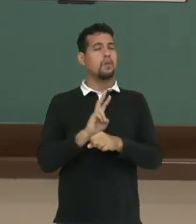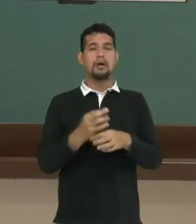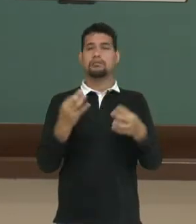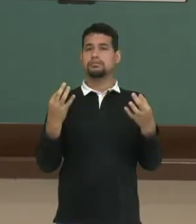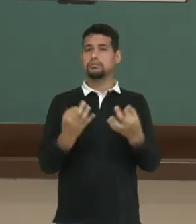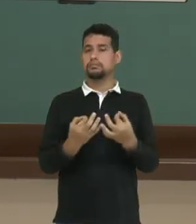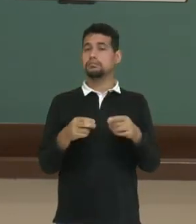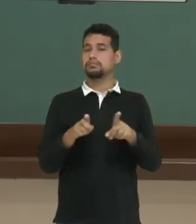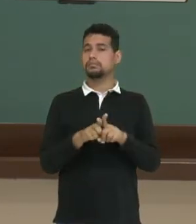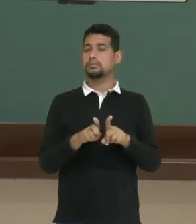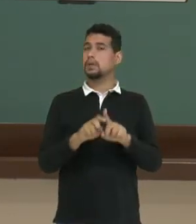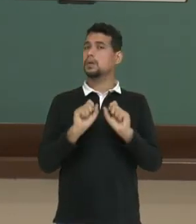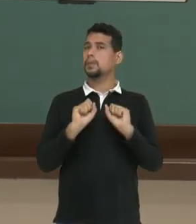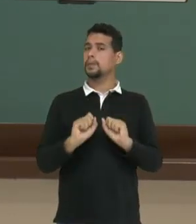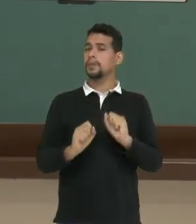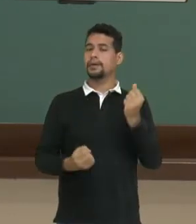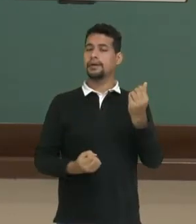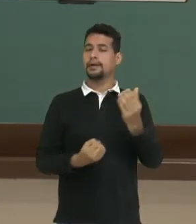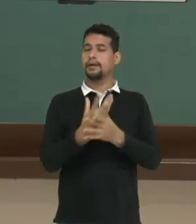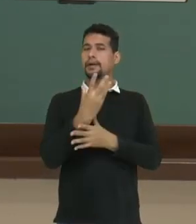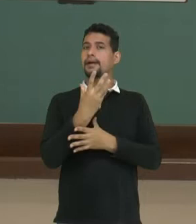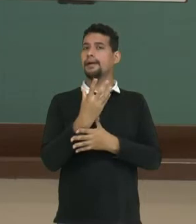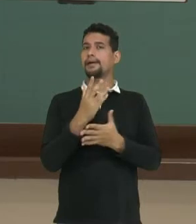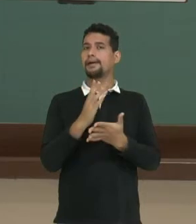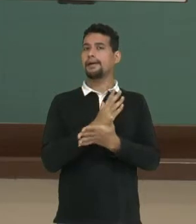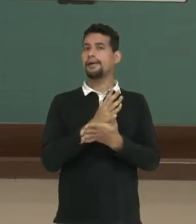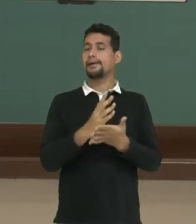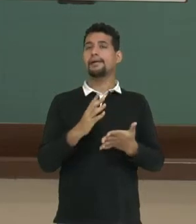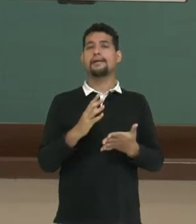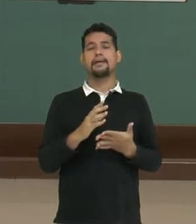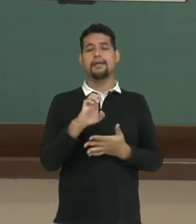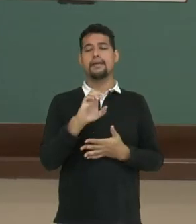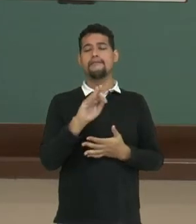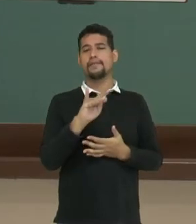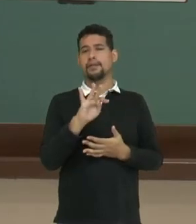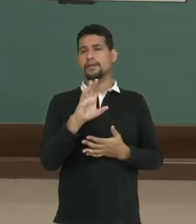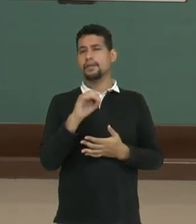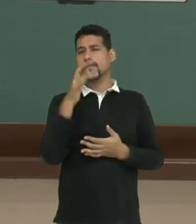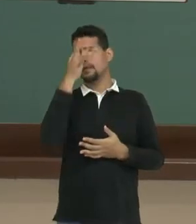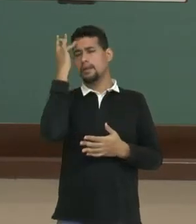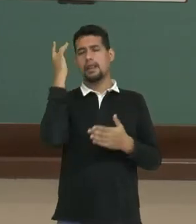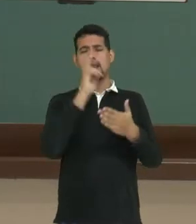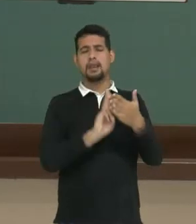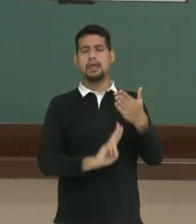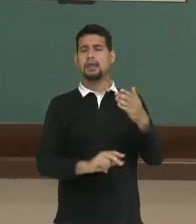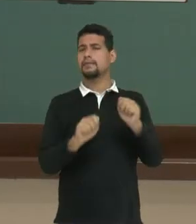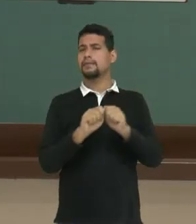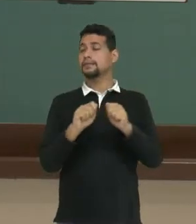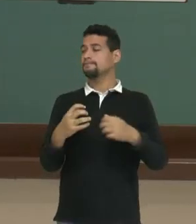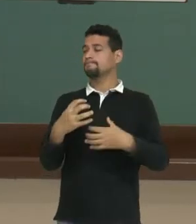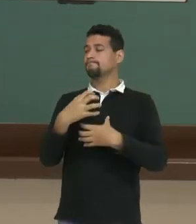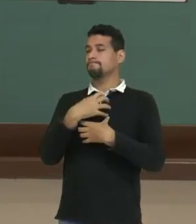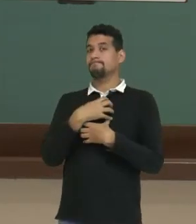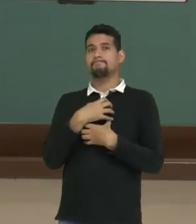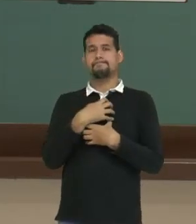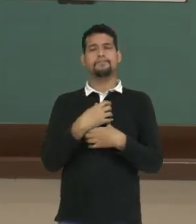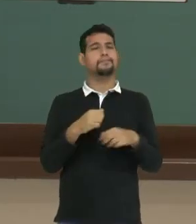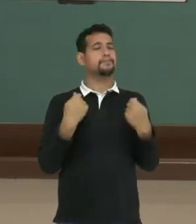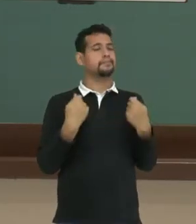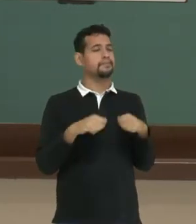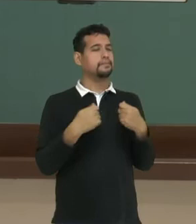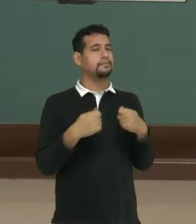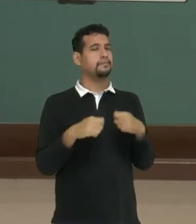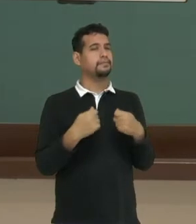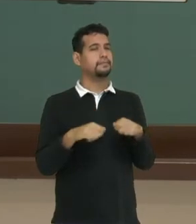que possa realmente produzir aí um efeito sinestésico no leitor e fazer com que ele sinta essa necessidade